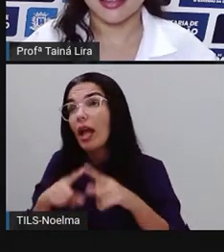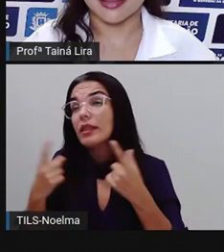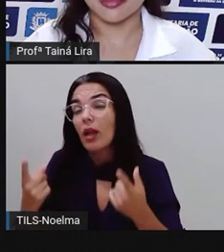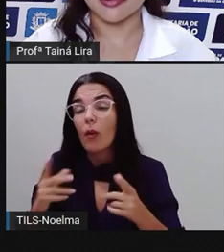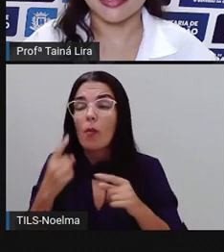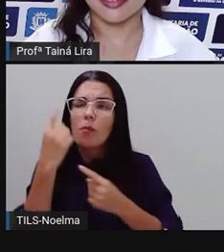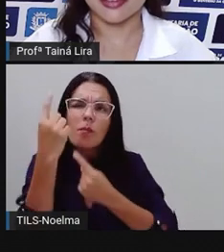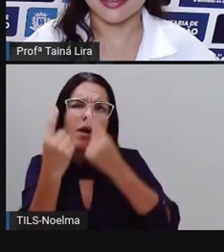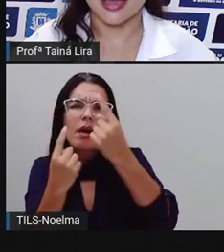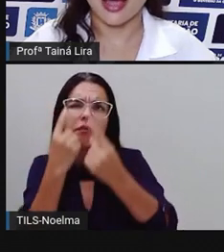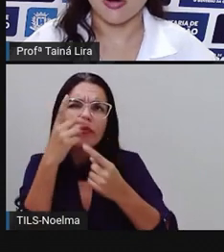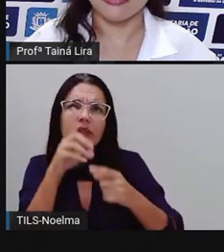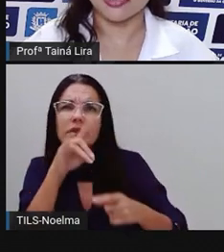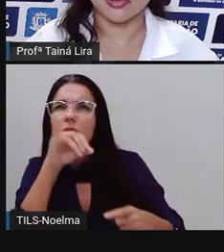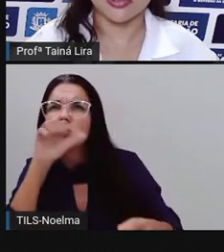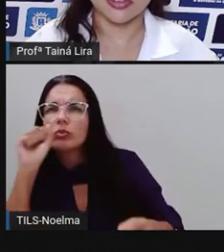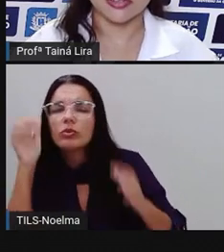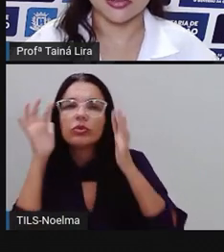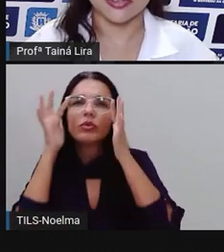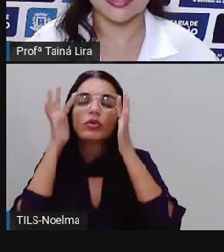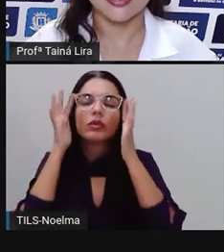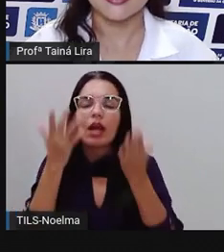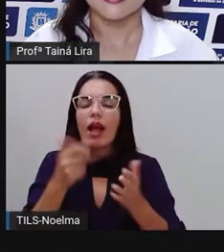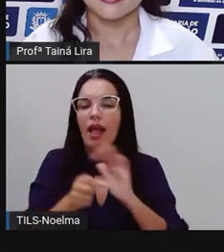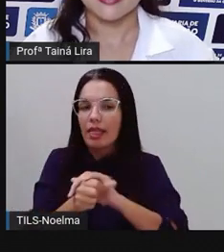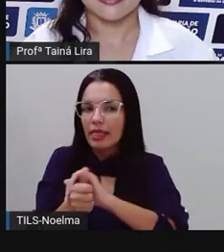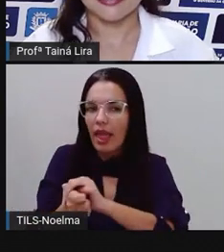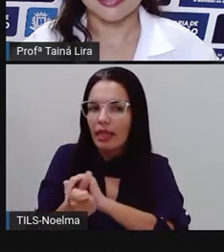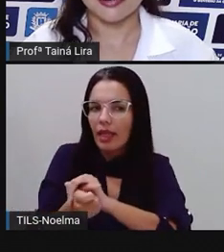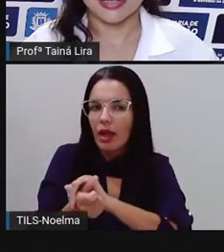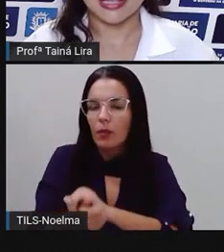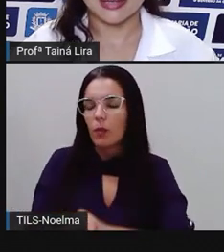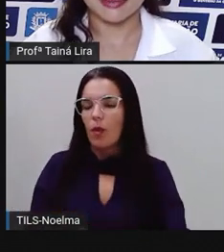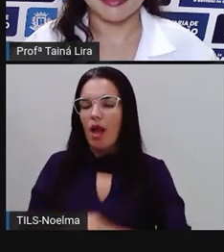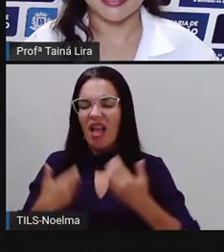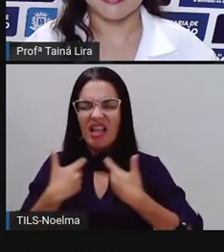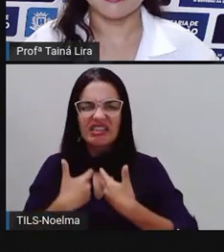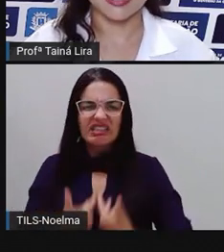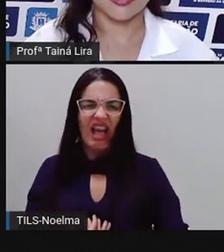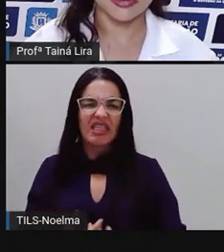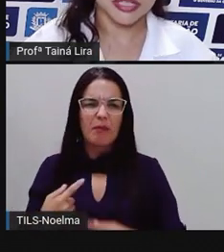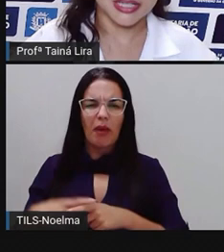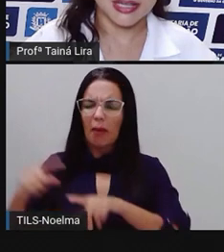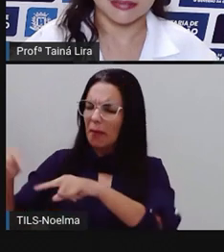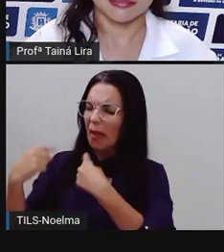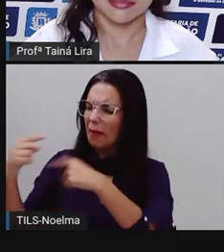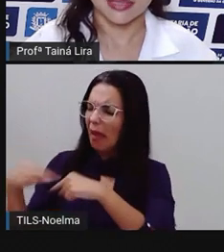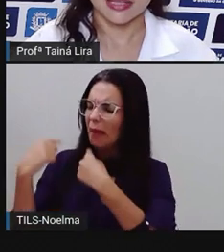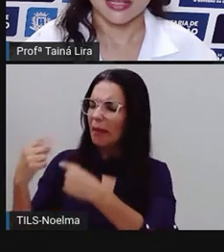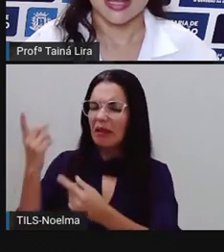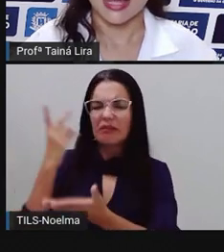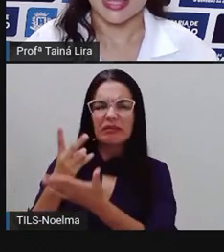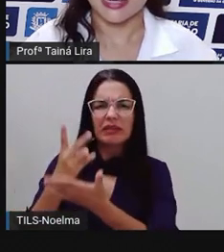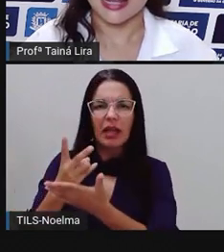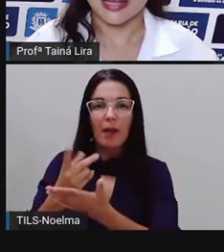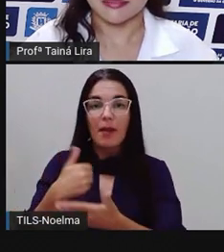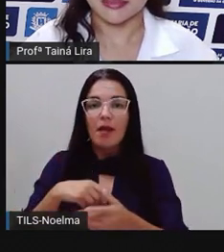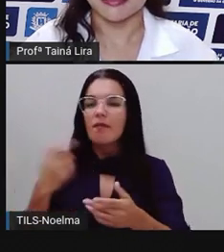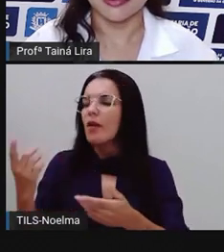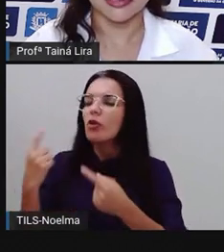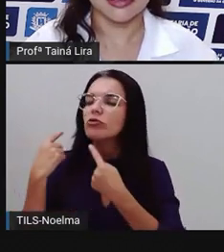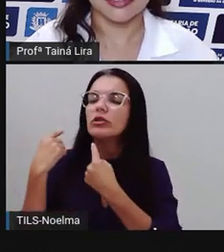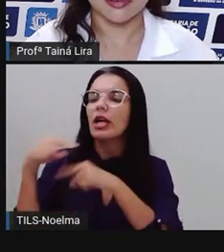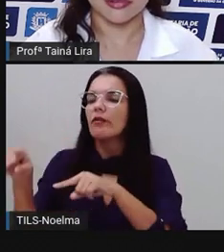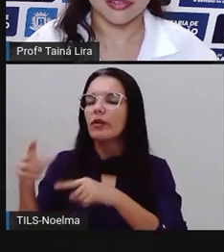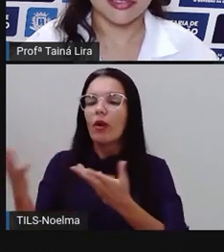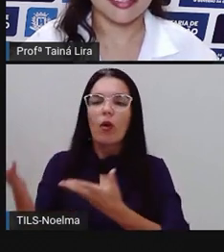cansada por ser alvo de gozações, desafiou a Lebre para uma corrida. A Lebre,